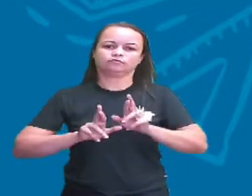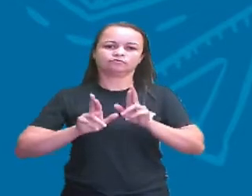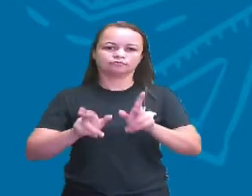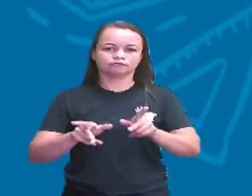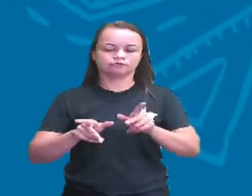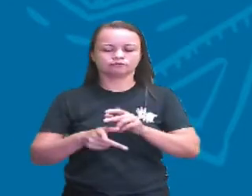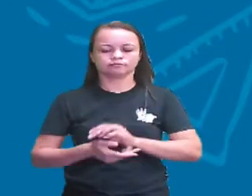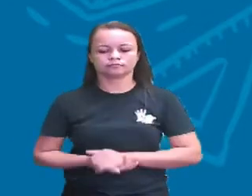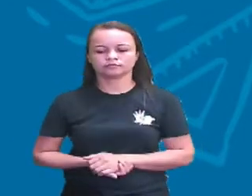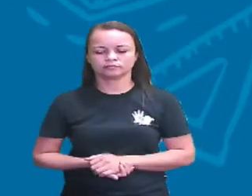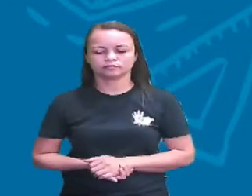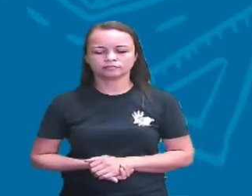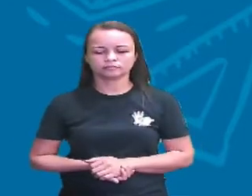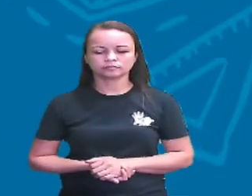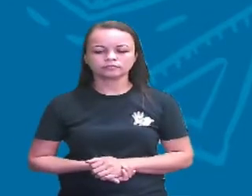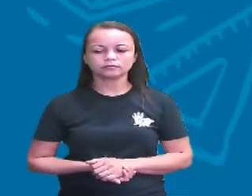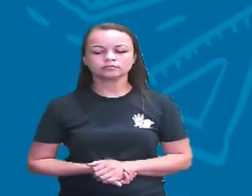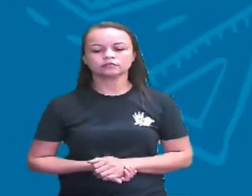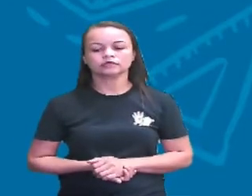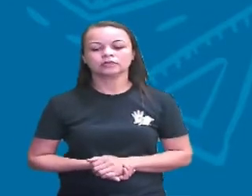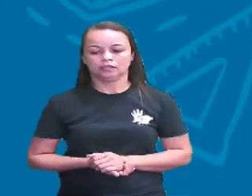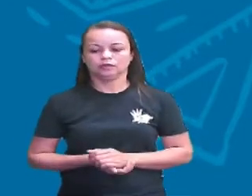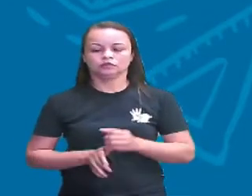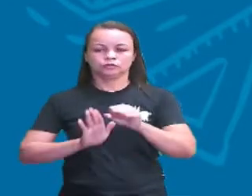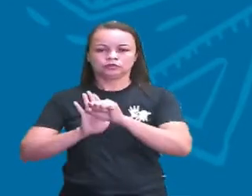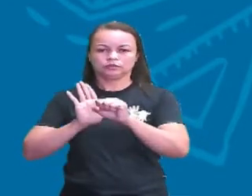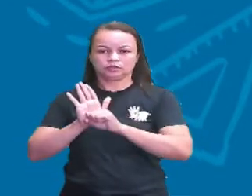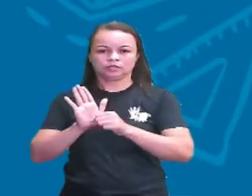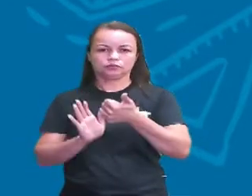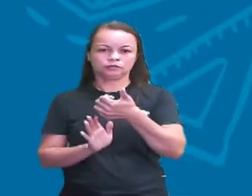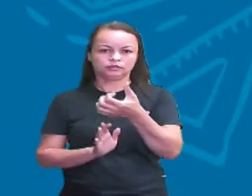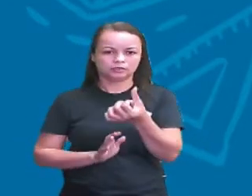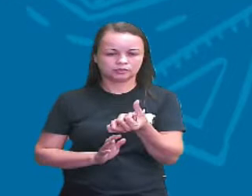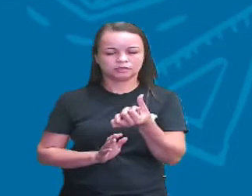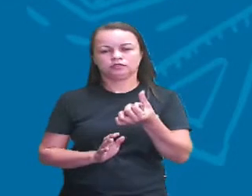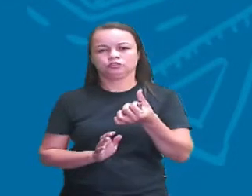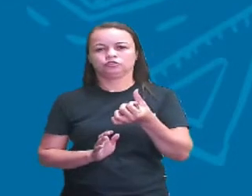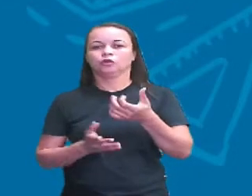Então tá aqui, ó. Assim como no século XVI, quando os